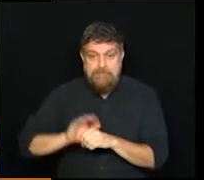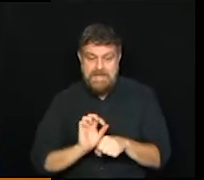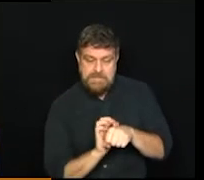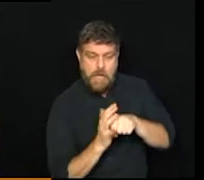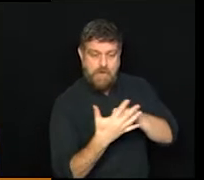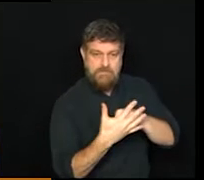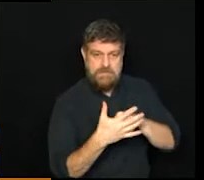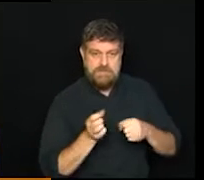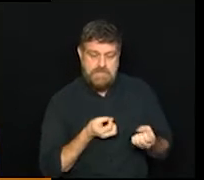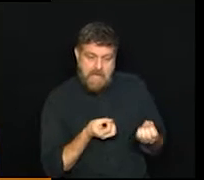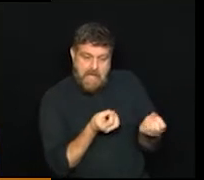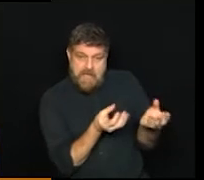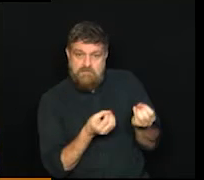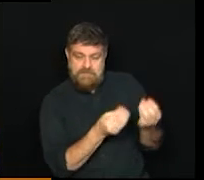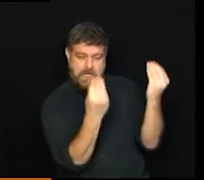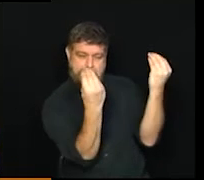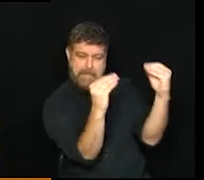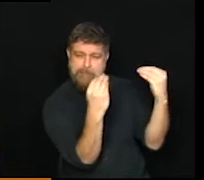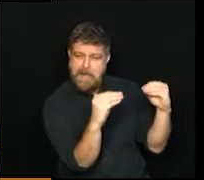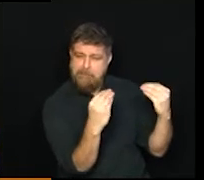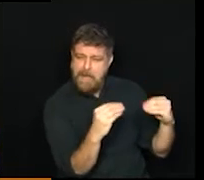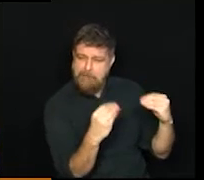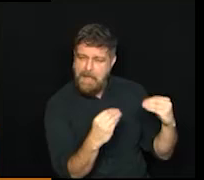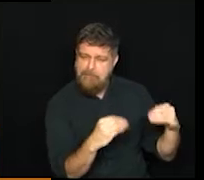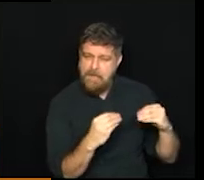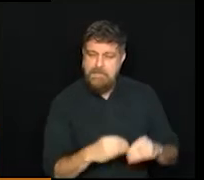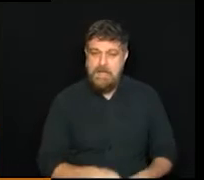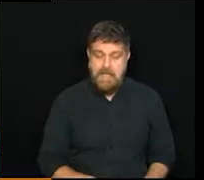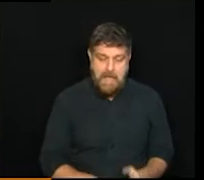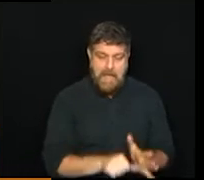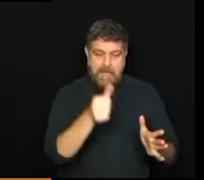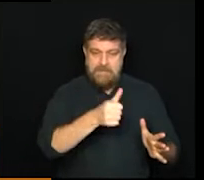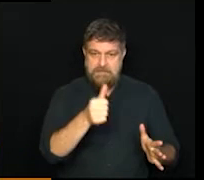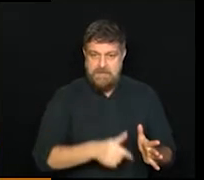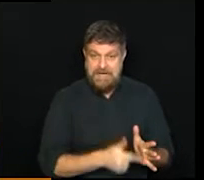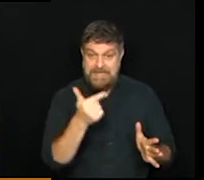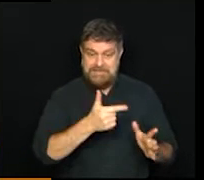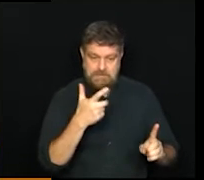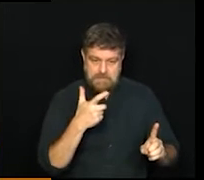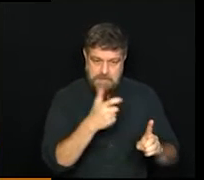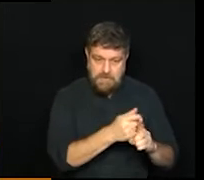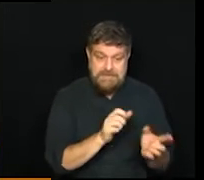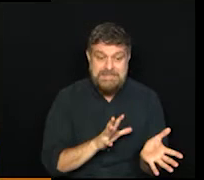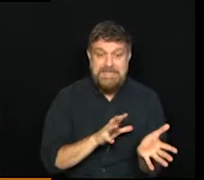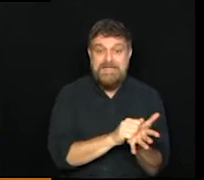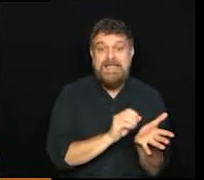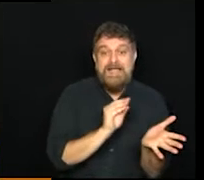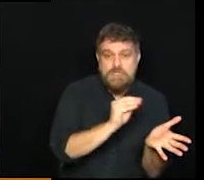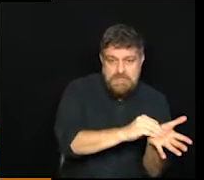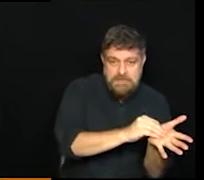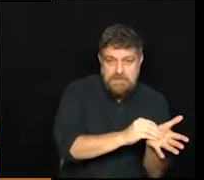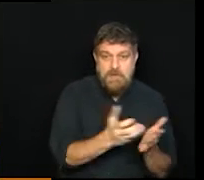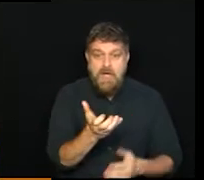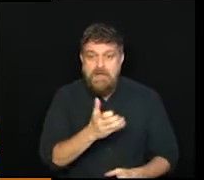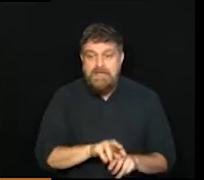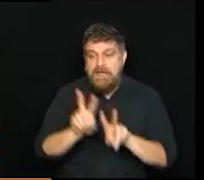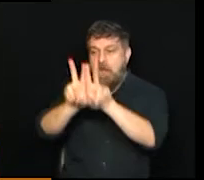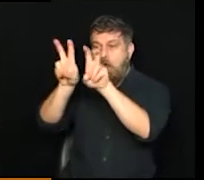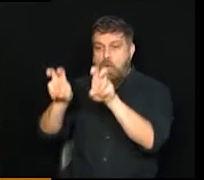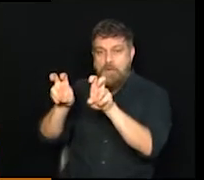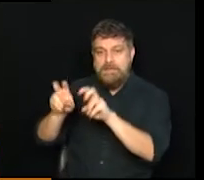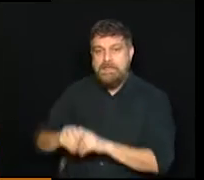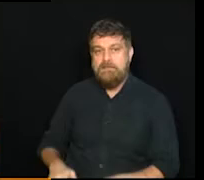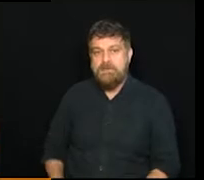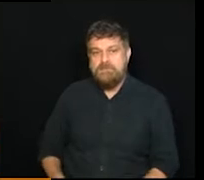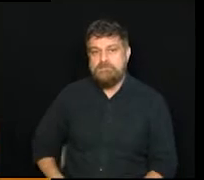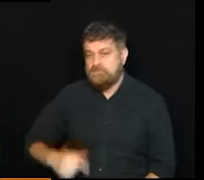gente obter todas as informações de primeira e segunda dose e para fazer o agendamento. Caso a gente queira falar sobre a